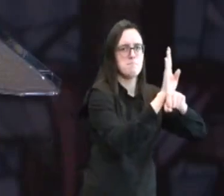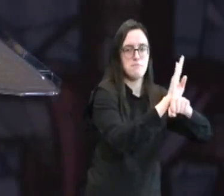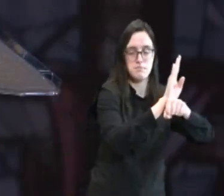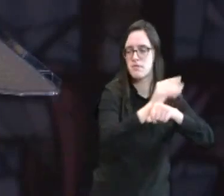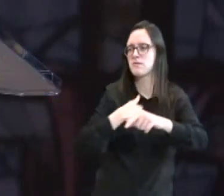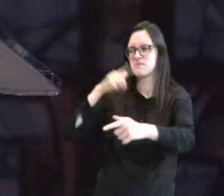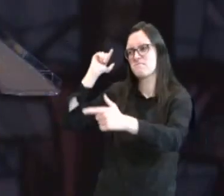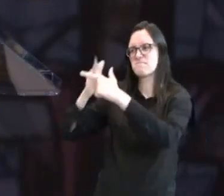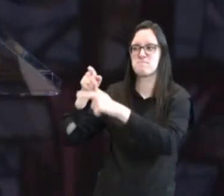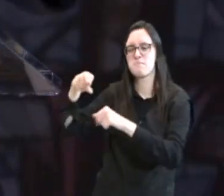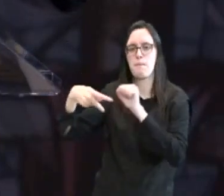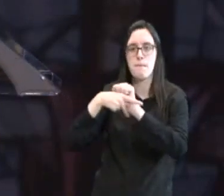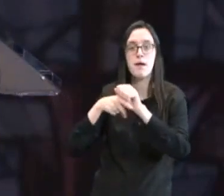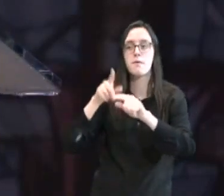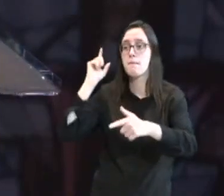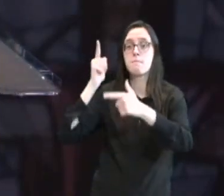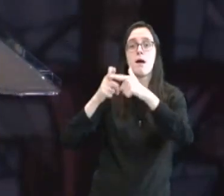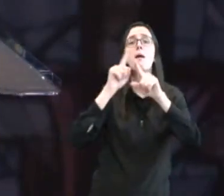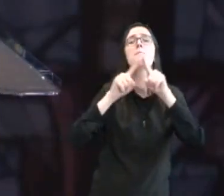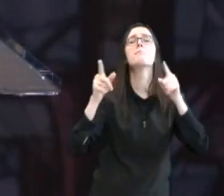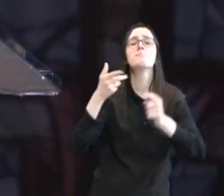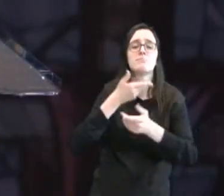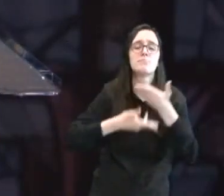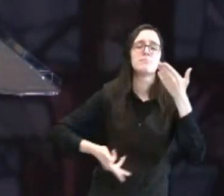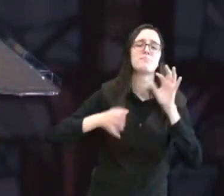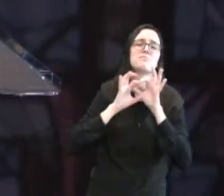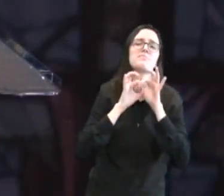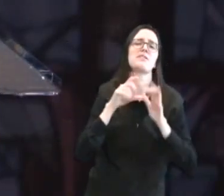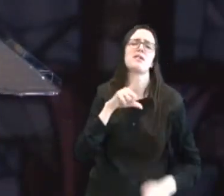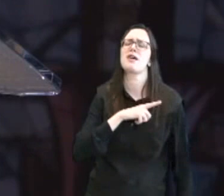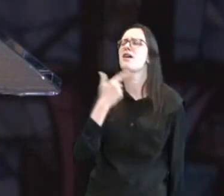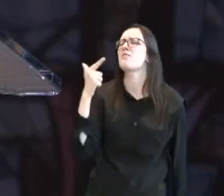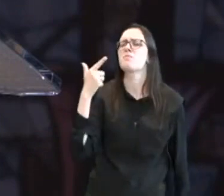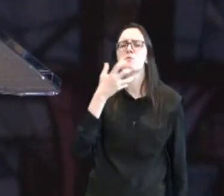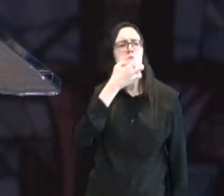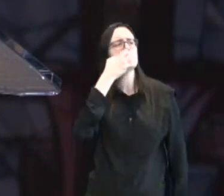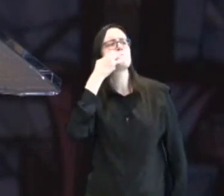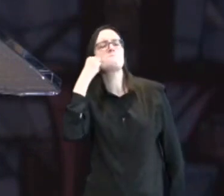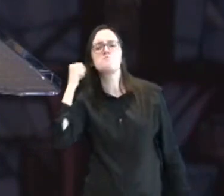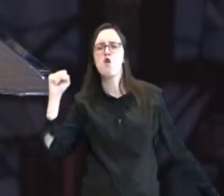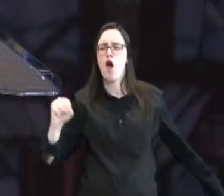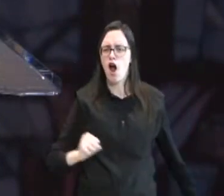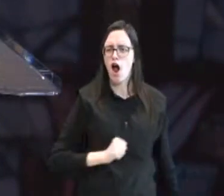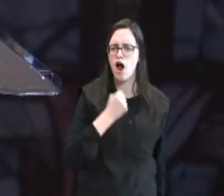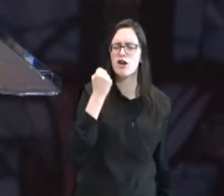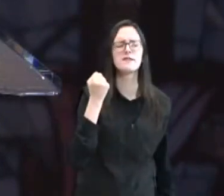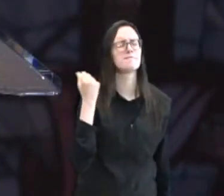mas a comunhão existia. Não havia ressentimento, não havia ódio no